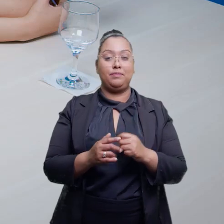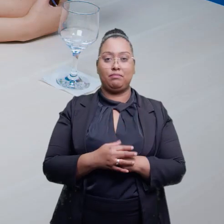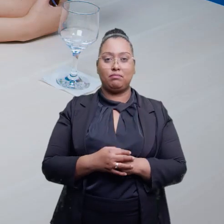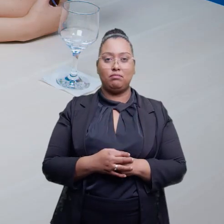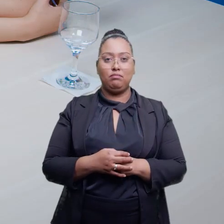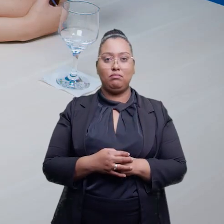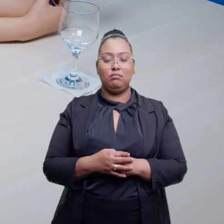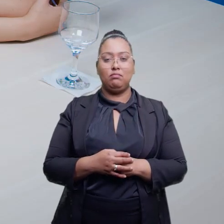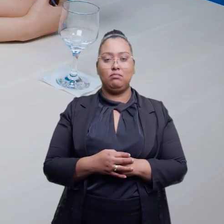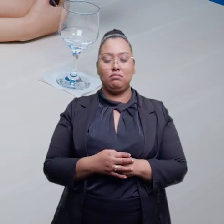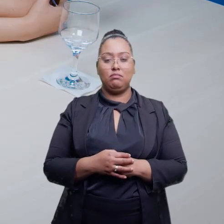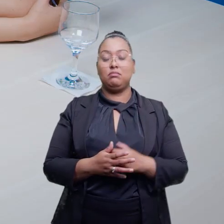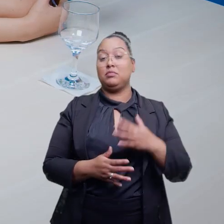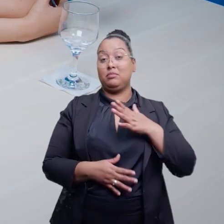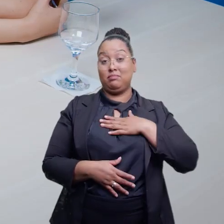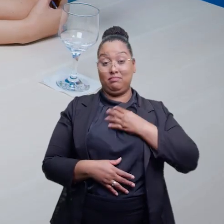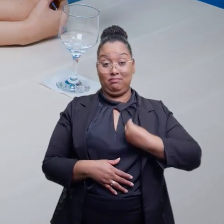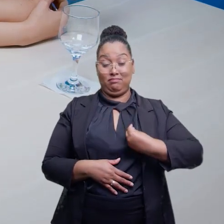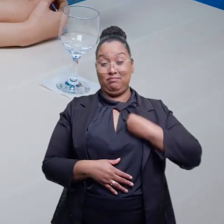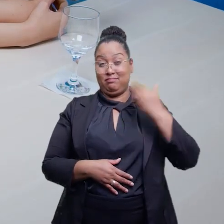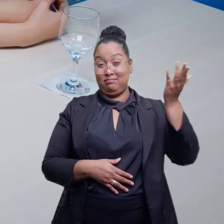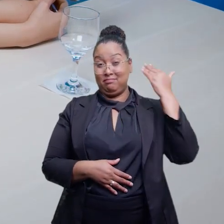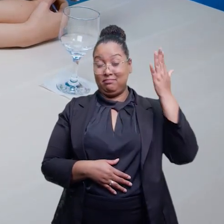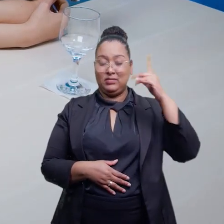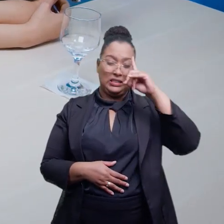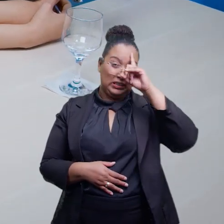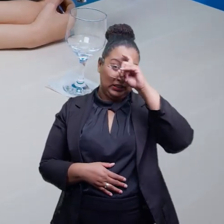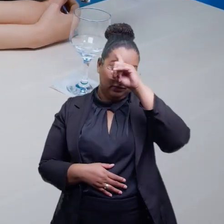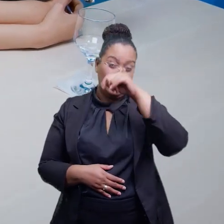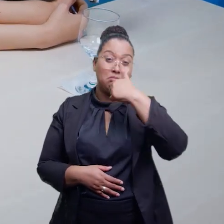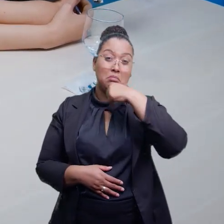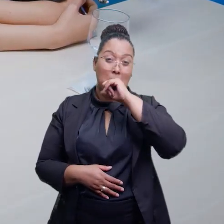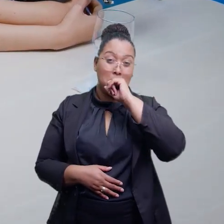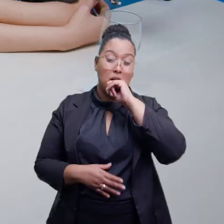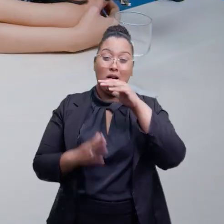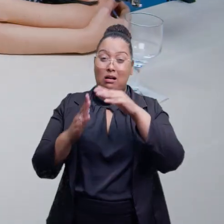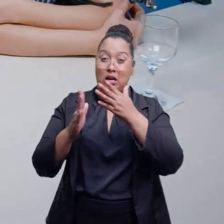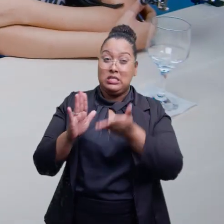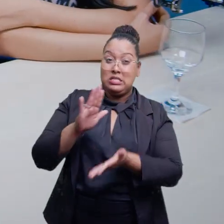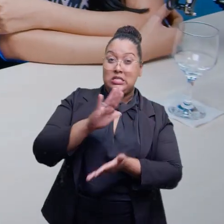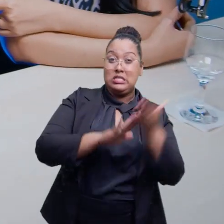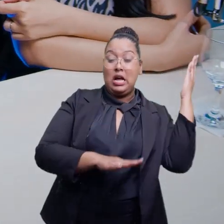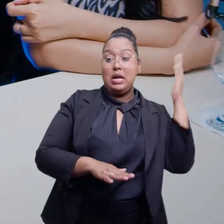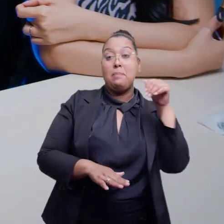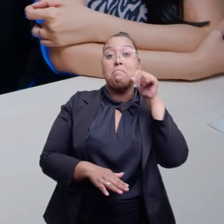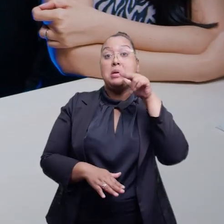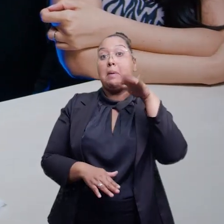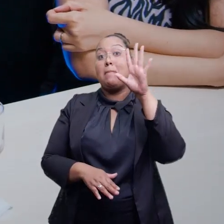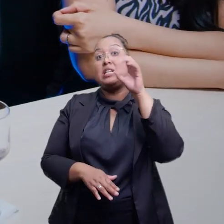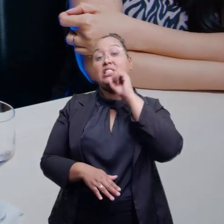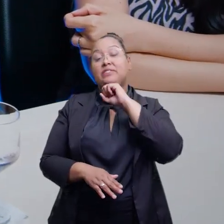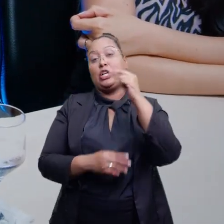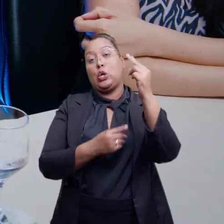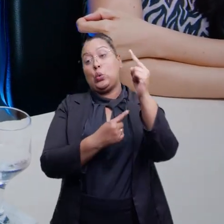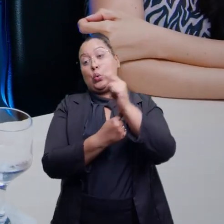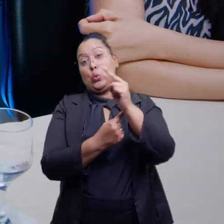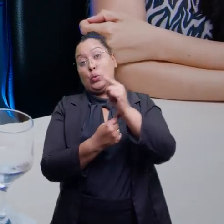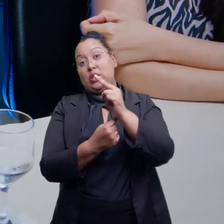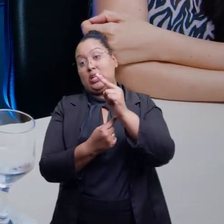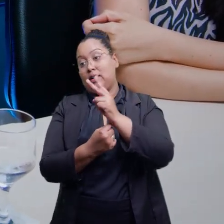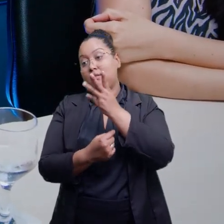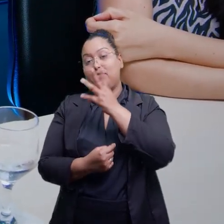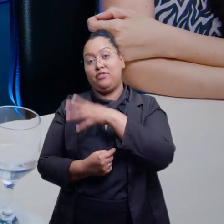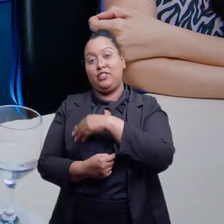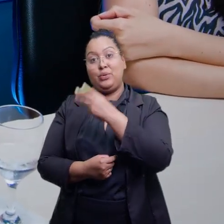Porque vivia, né, em situação precária, minha mãe saía de casa, deixava minha irmã mais velha cuidando de